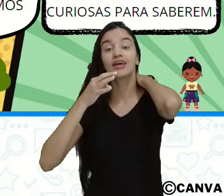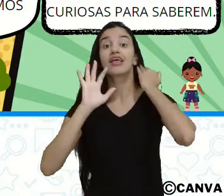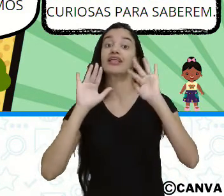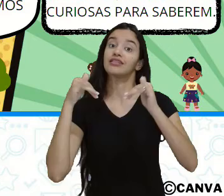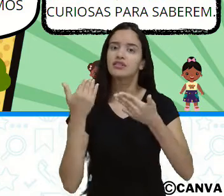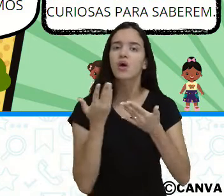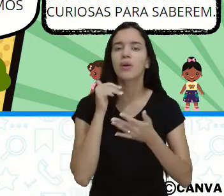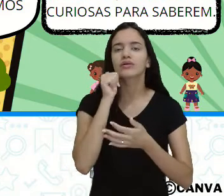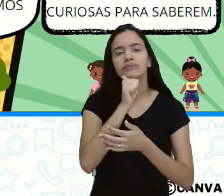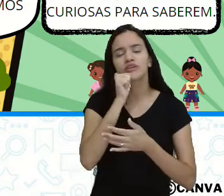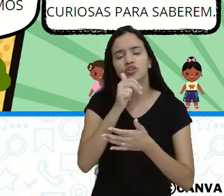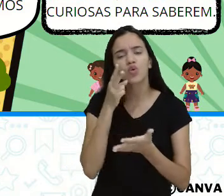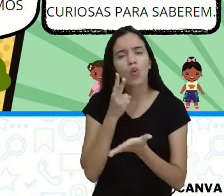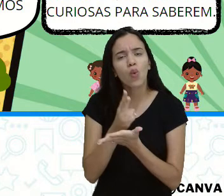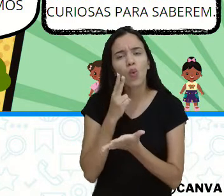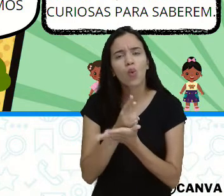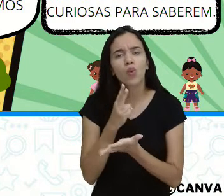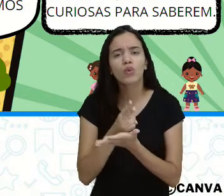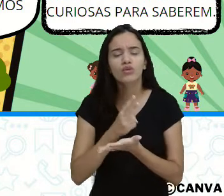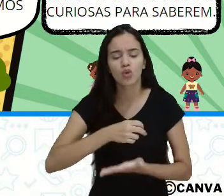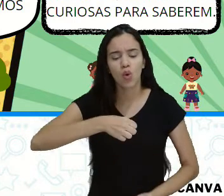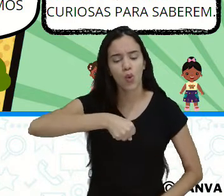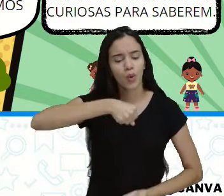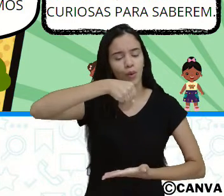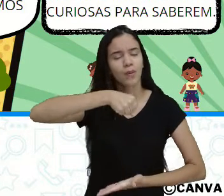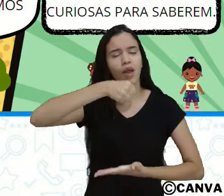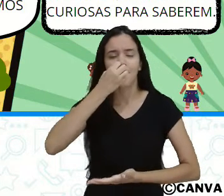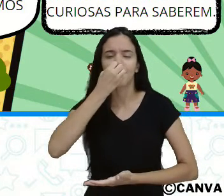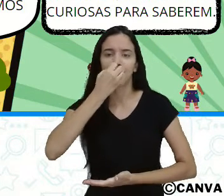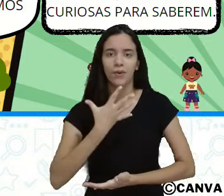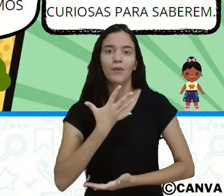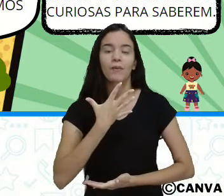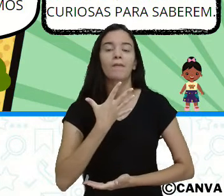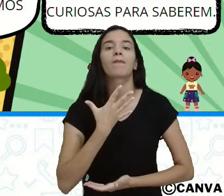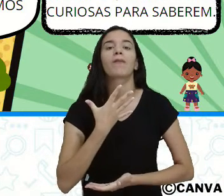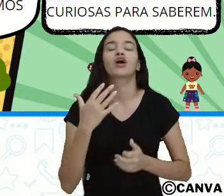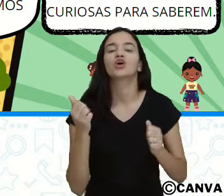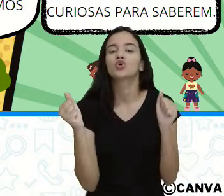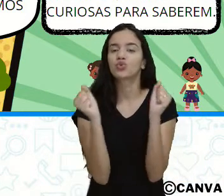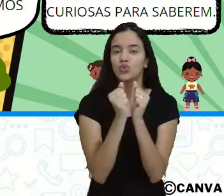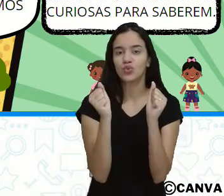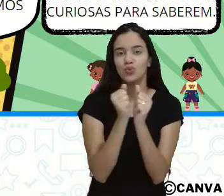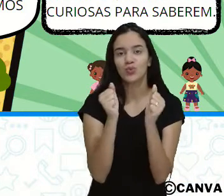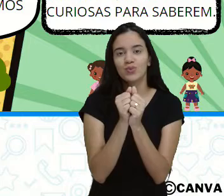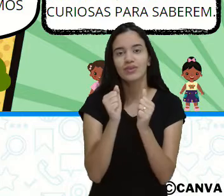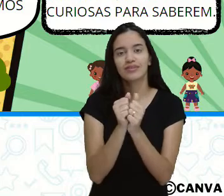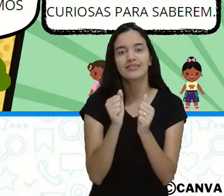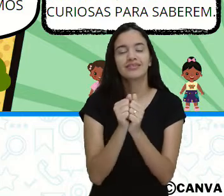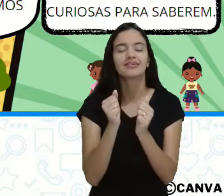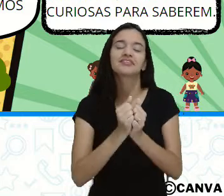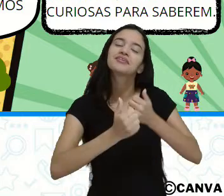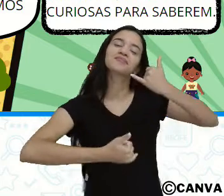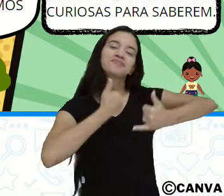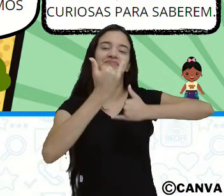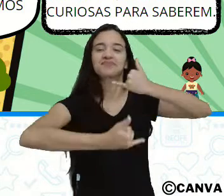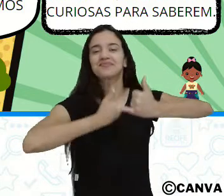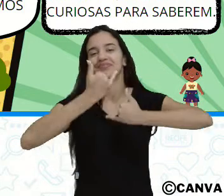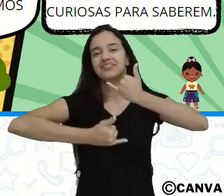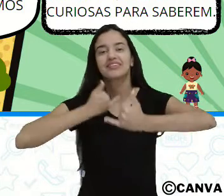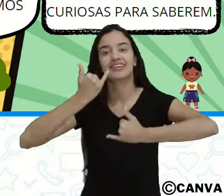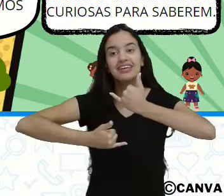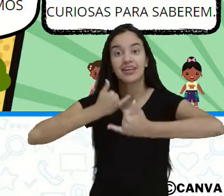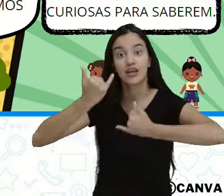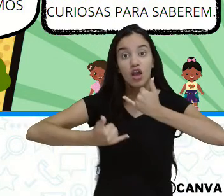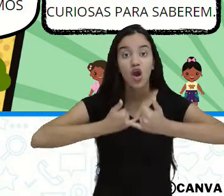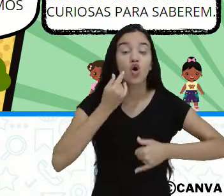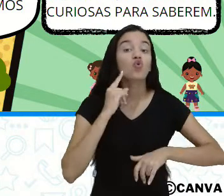né, continuaram ali no piquenique, disseram que tinha sido muito bom, juntinhas ali curtindo a natureza, jogaram lixo